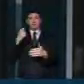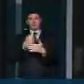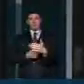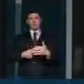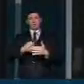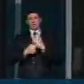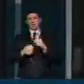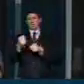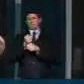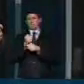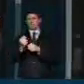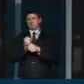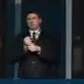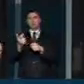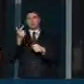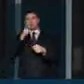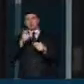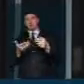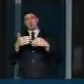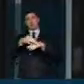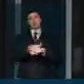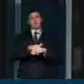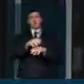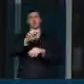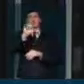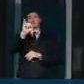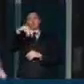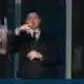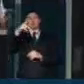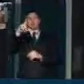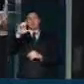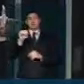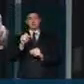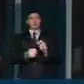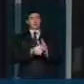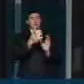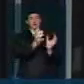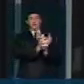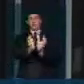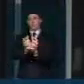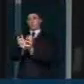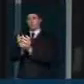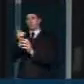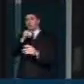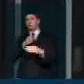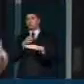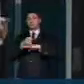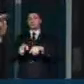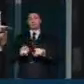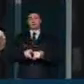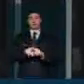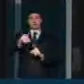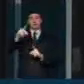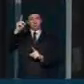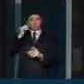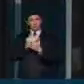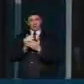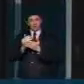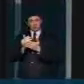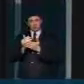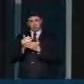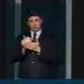anos pela inclusão no Simples das mais diversas categorias que no início de sua